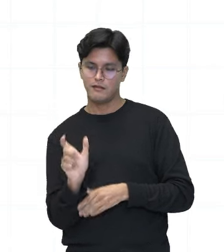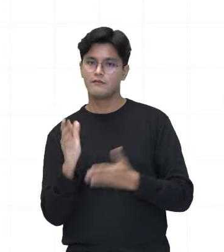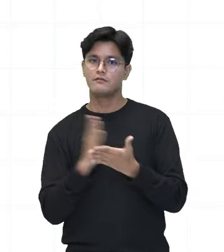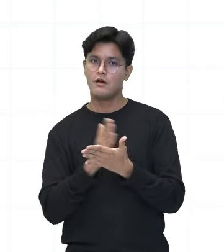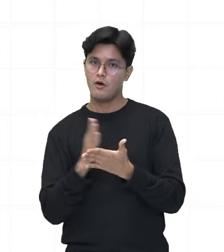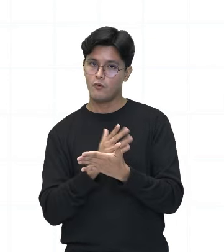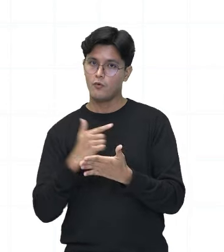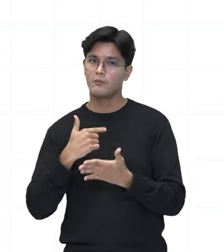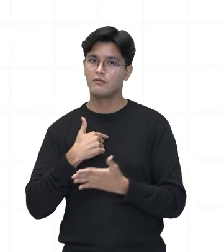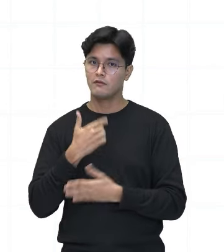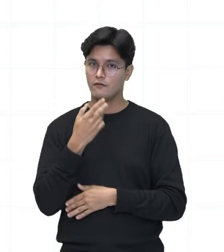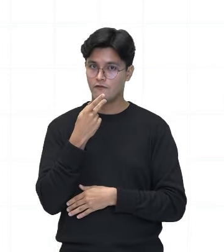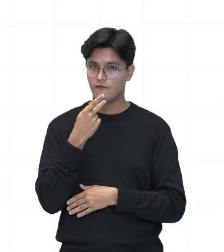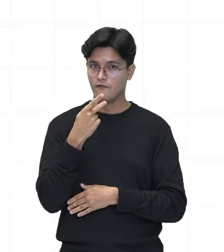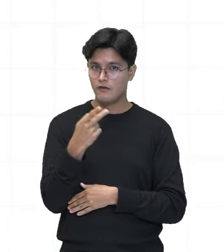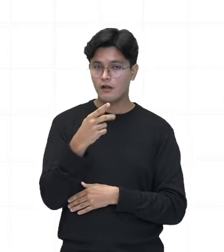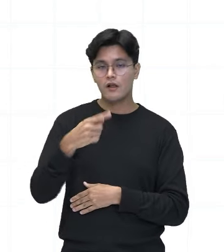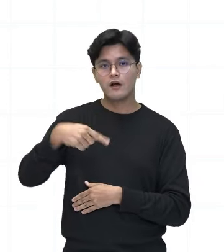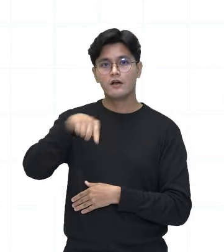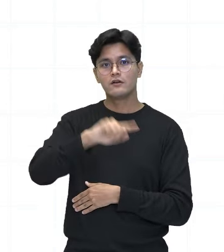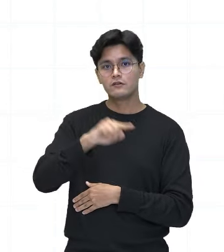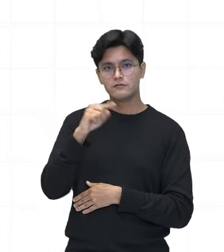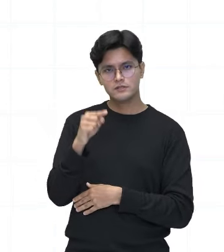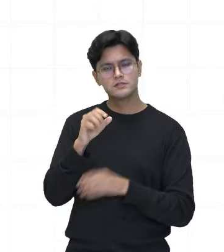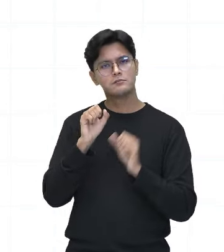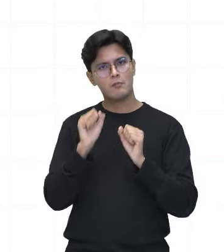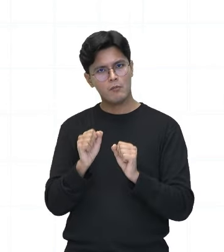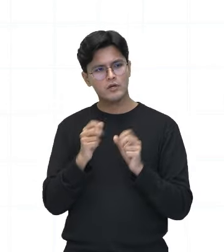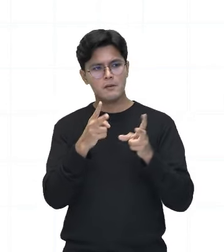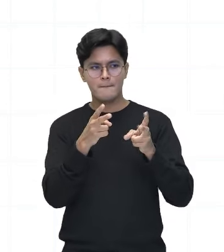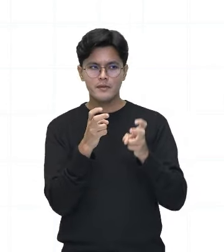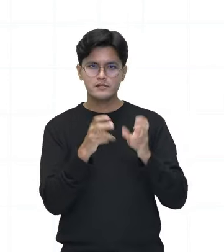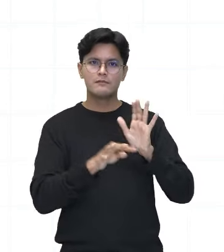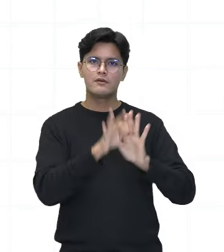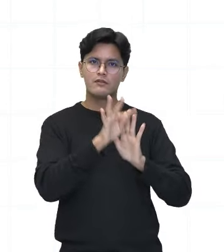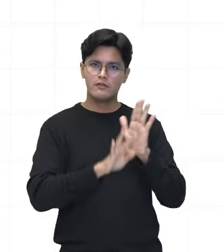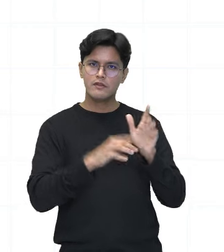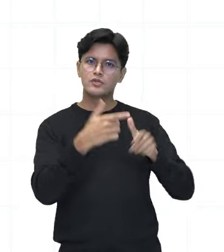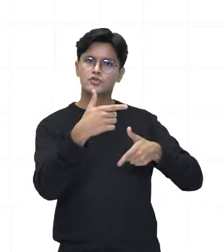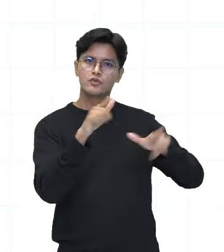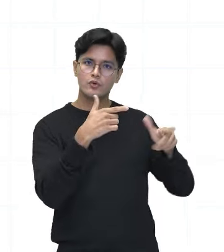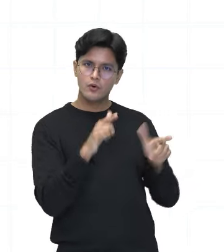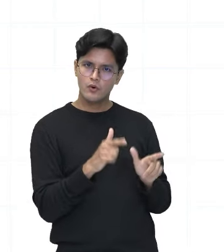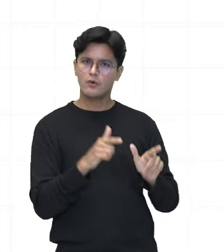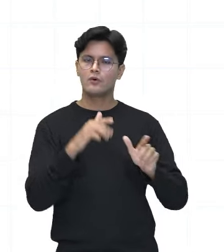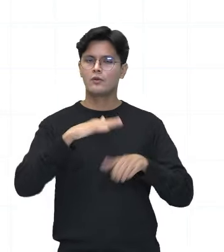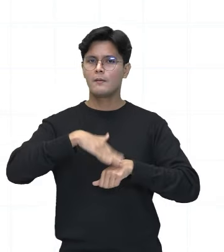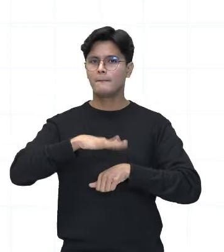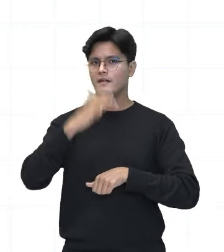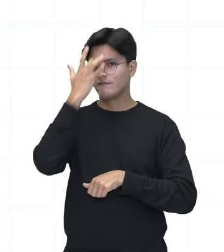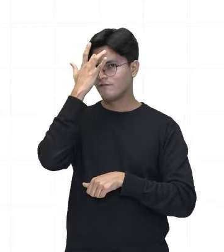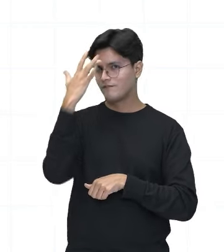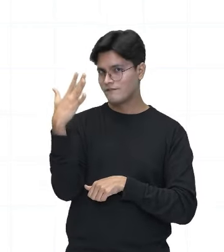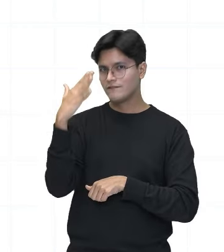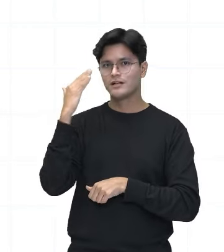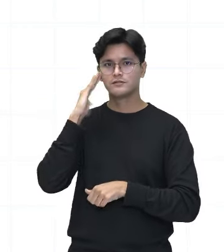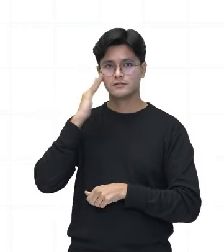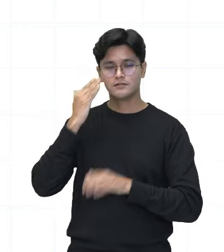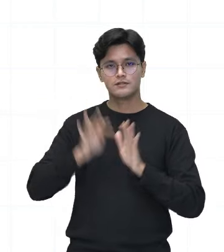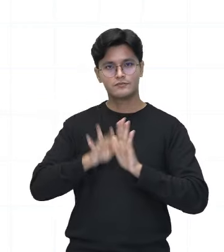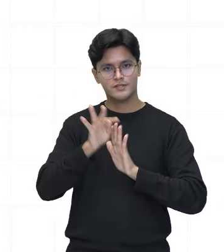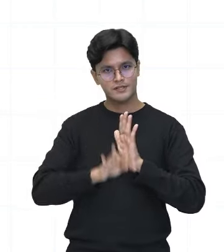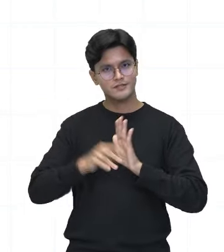vocês possam olhar em outros textos também, para que possa ficar mais fácil entender o texto de